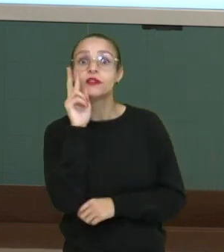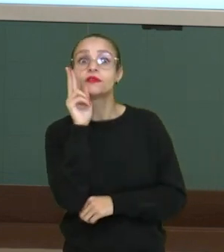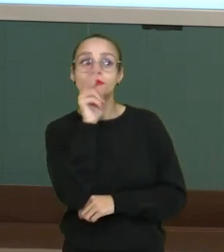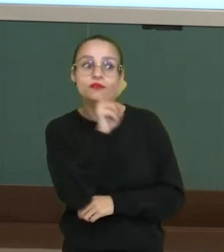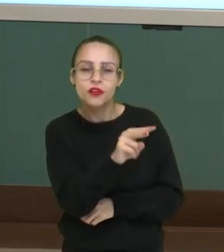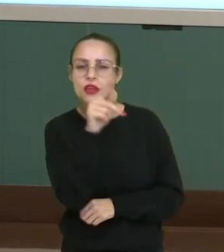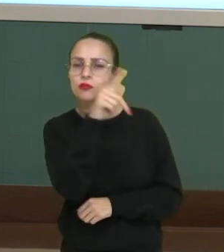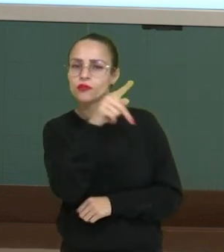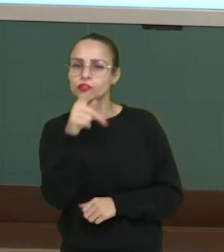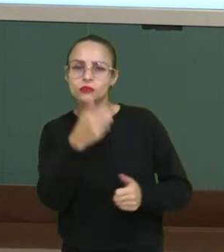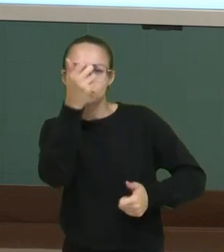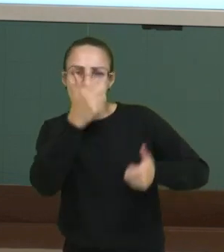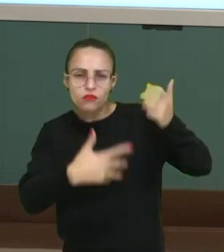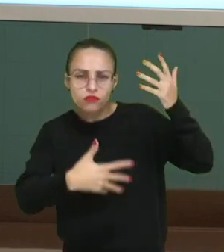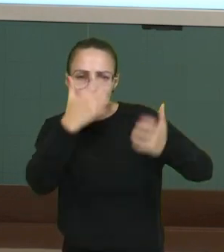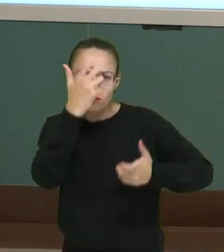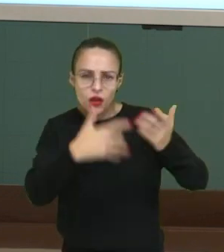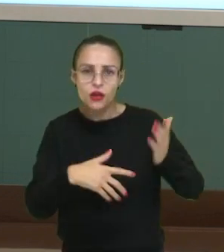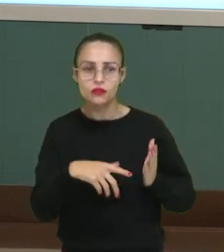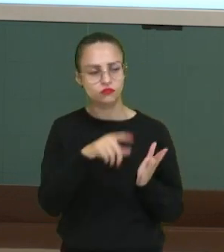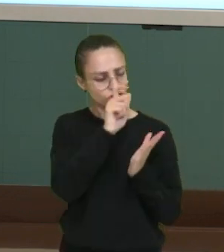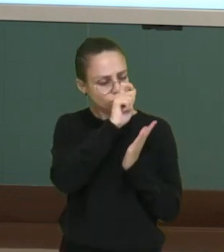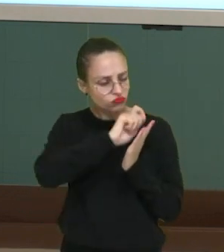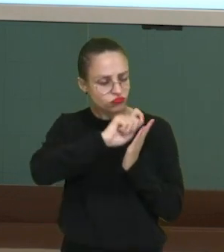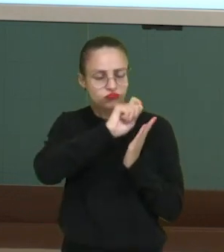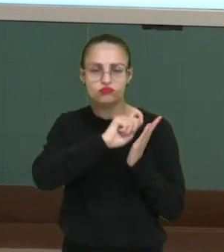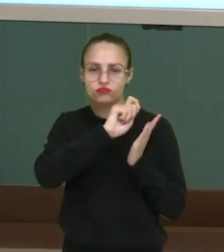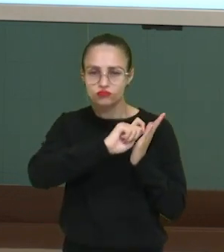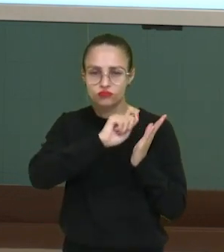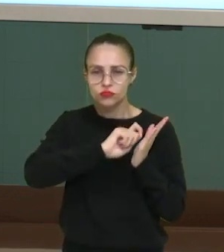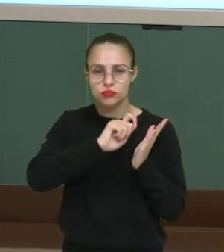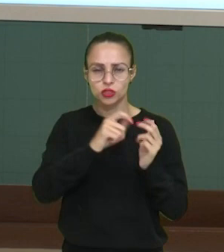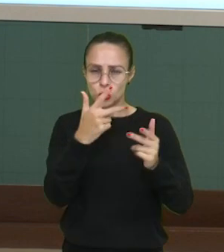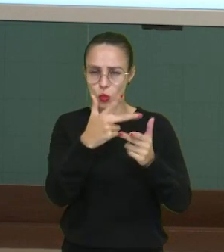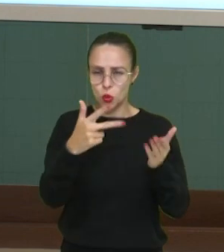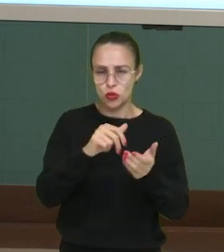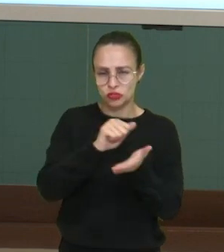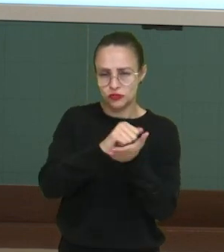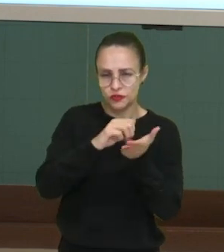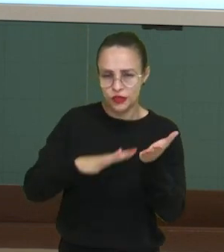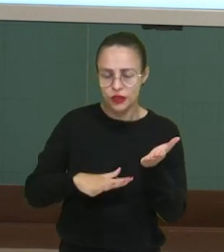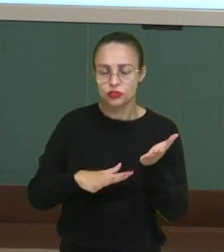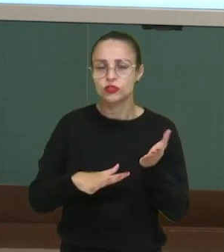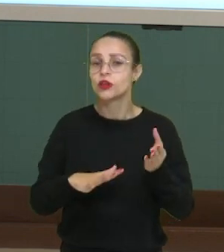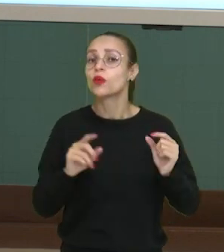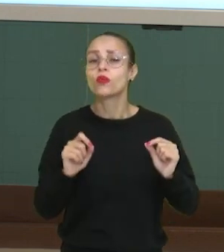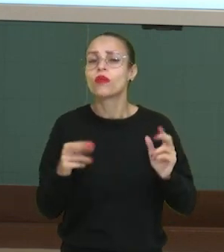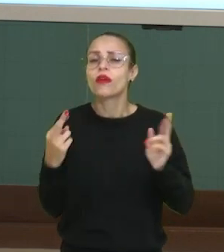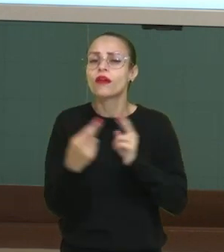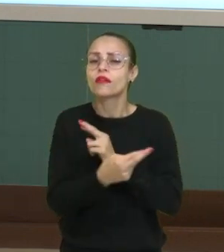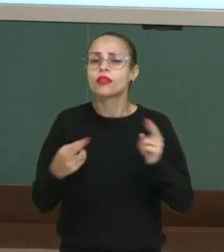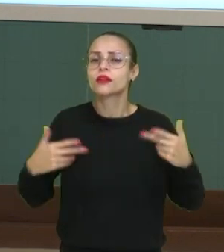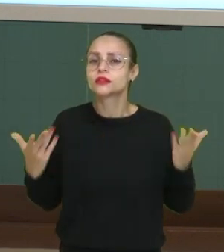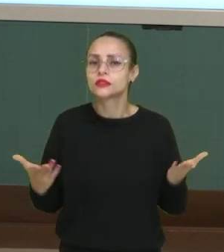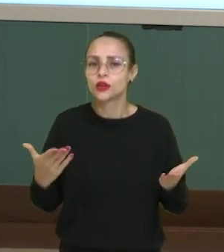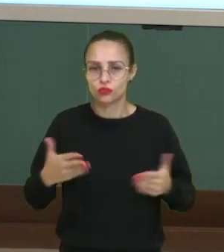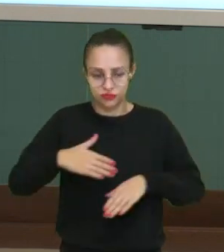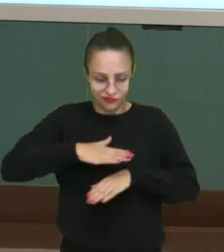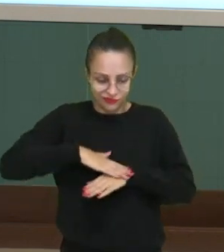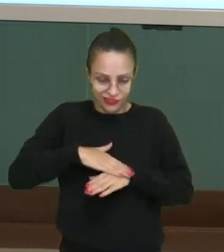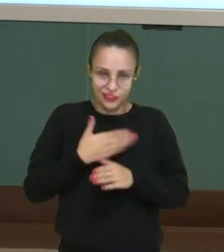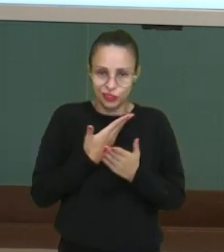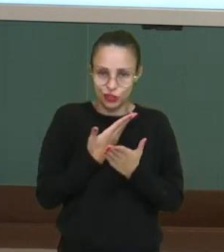a professora, anotar as perguntas, os exercícios? Qual a relação dessas